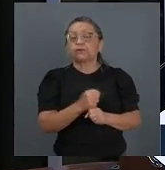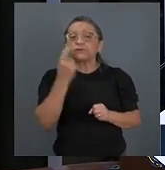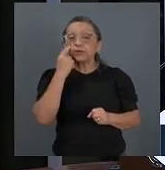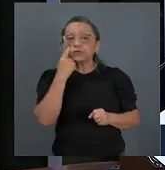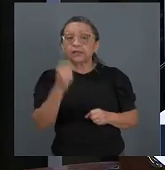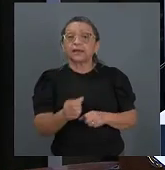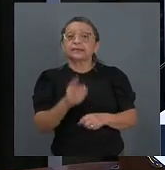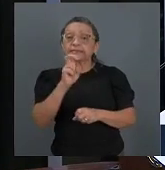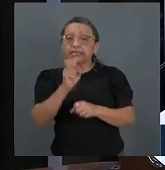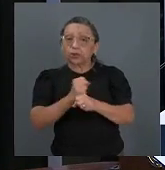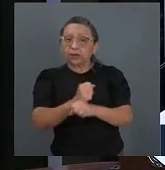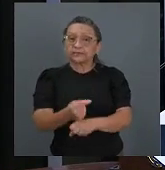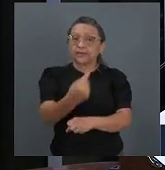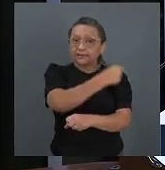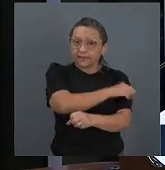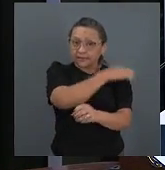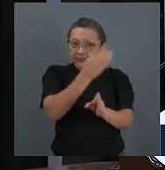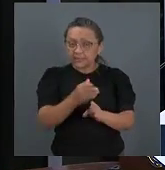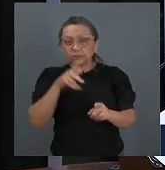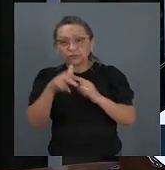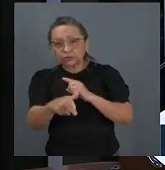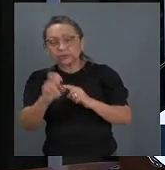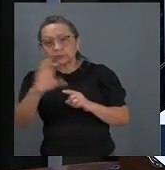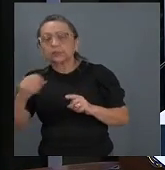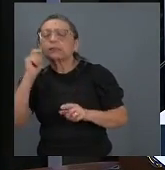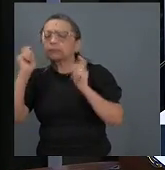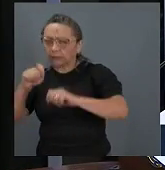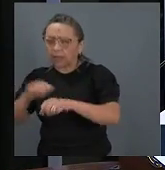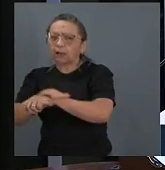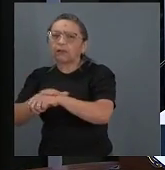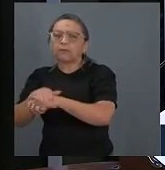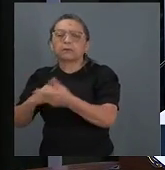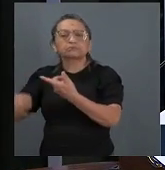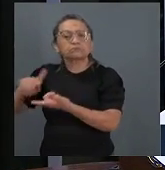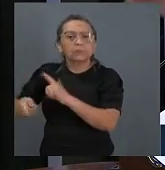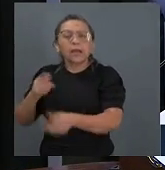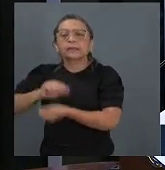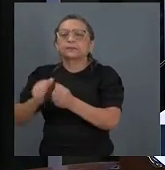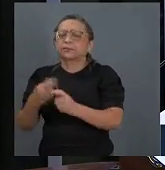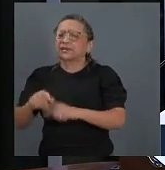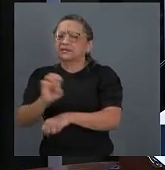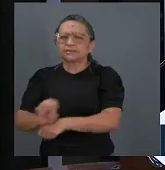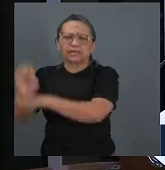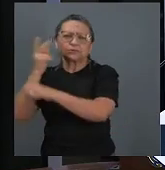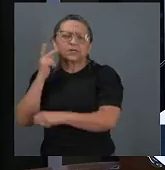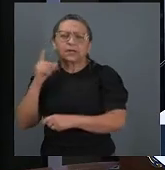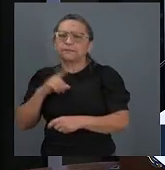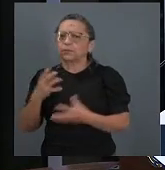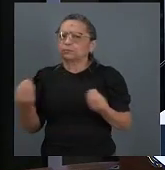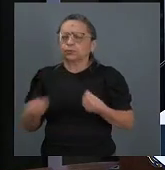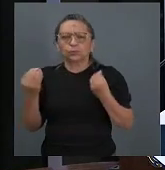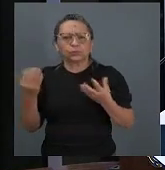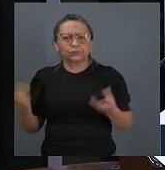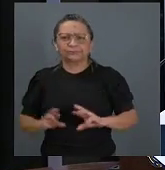corta 50%, aí sim podemos começar a conversar sobre isso, que já é muito dinheiro no estado do Ceará, é completamente fora do